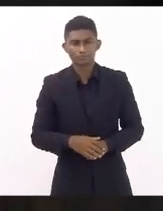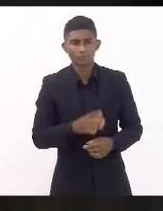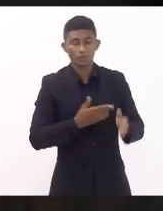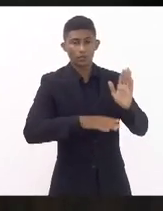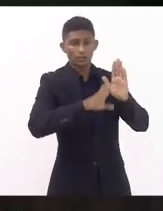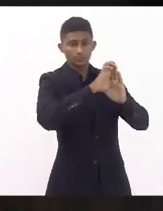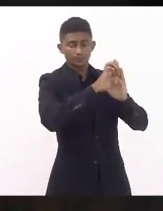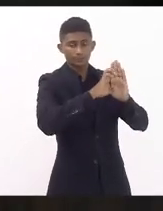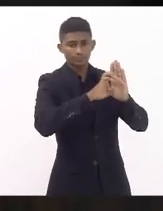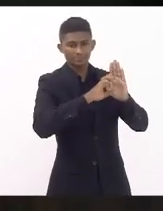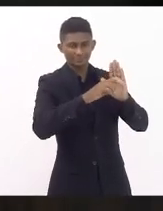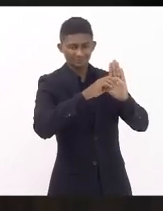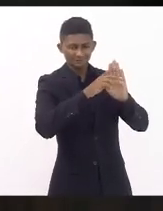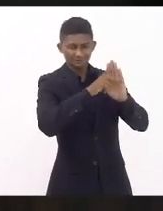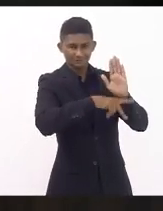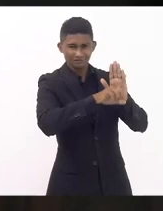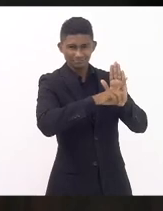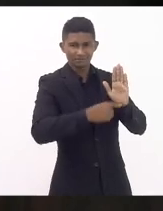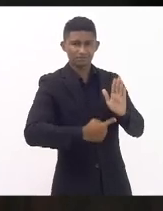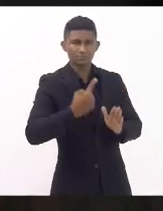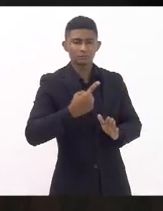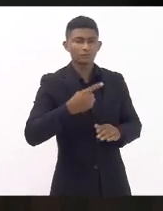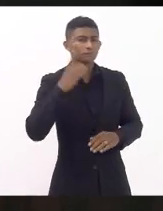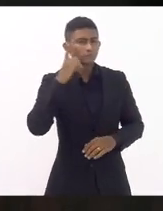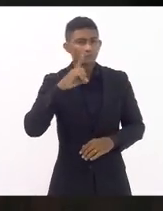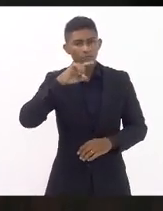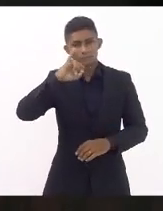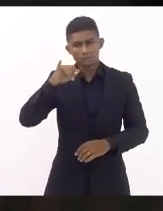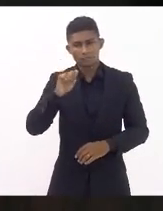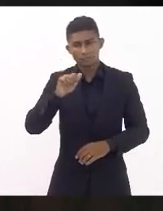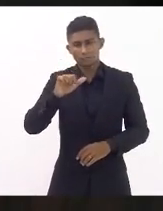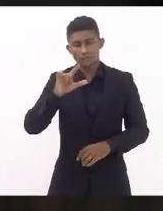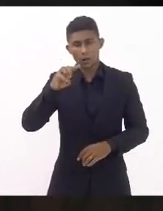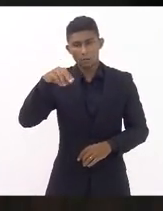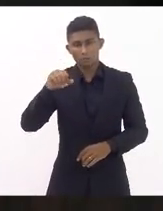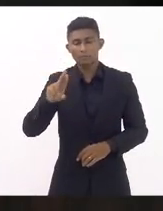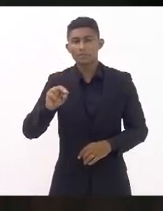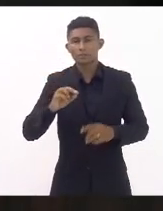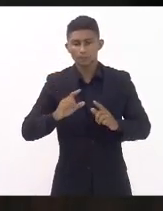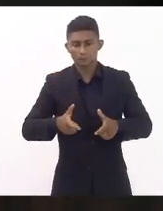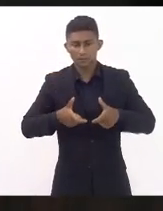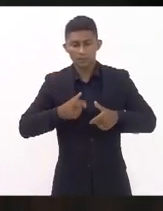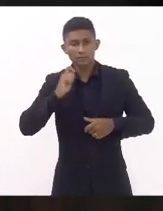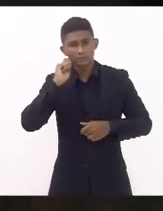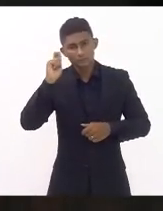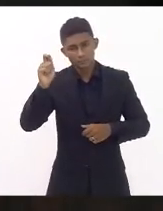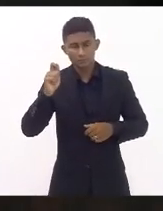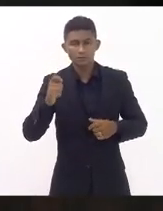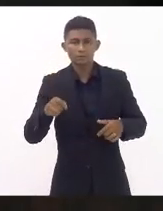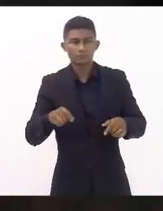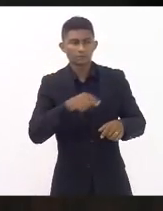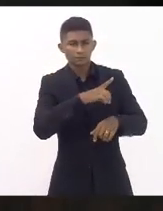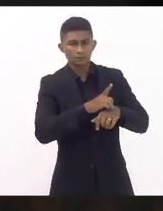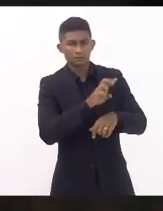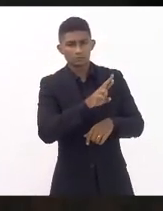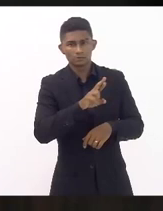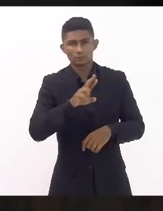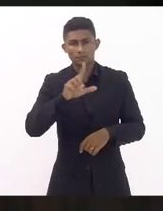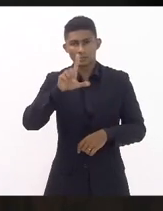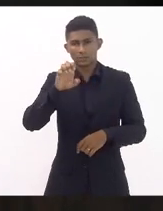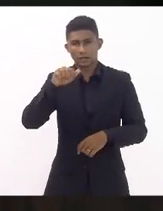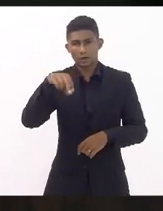de resolução 880 de 21, de autoria do deputado Jaumi Júnior, concede medalha Tiradentes, respectivo diploma ao doutor Leonardo Luiz Macharete,